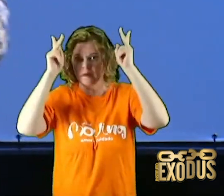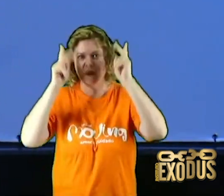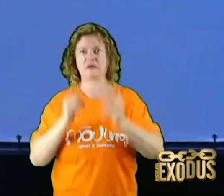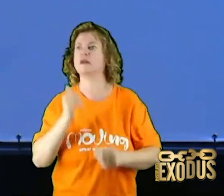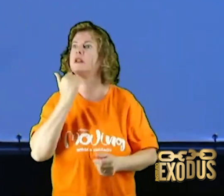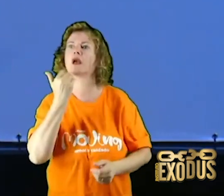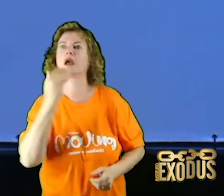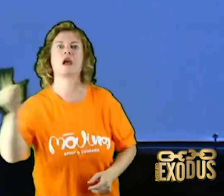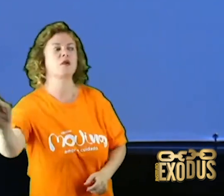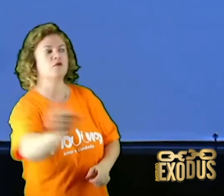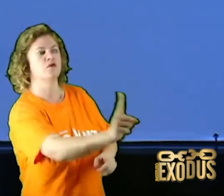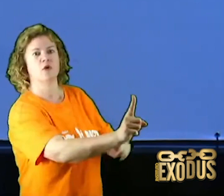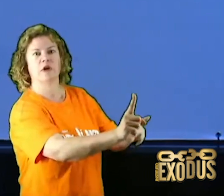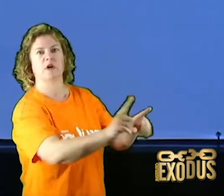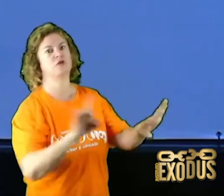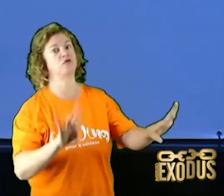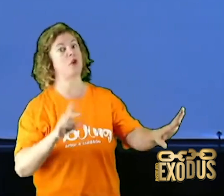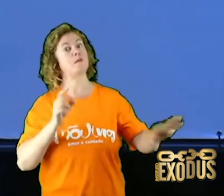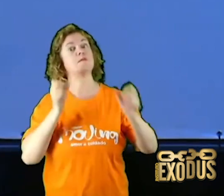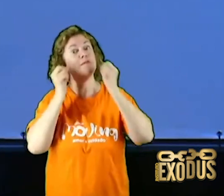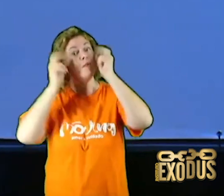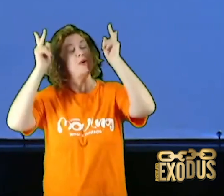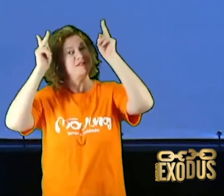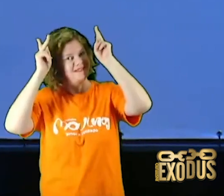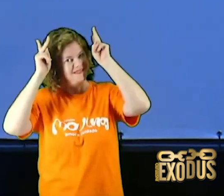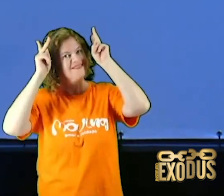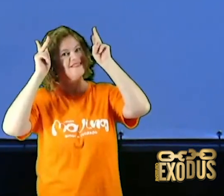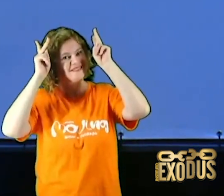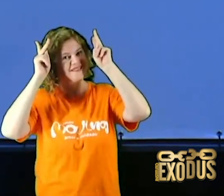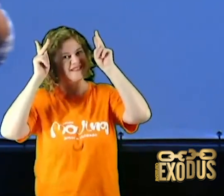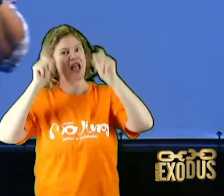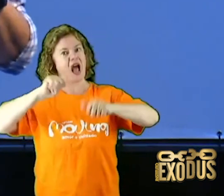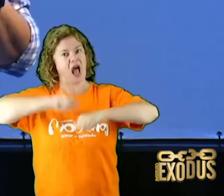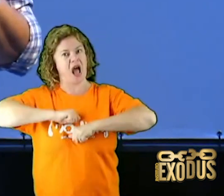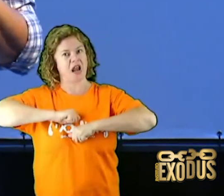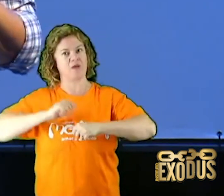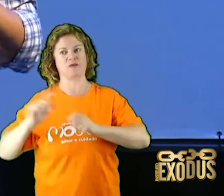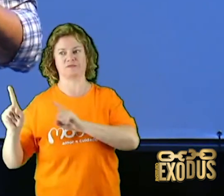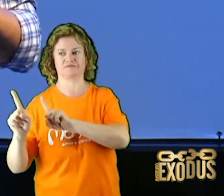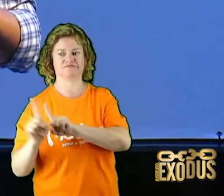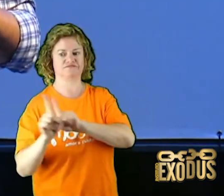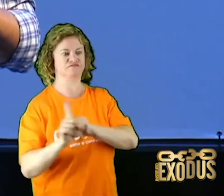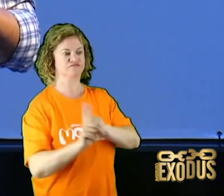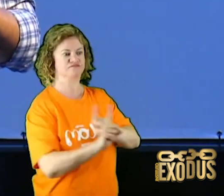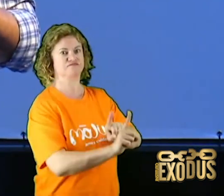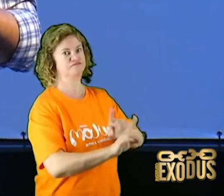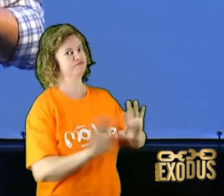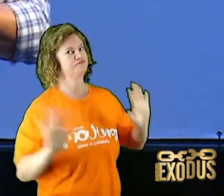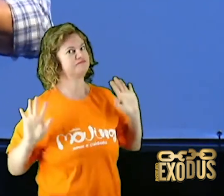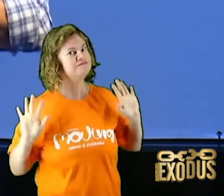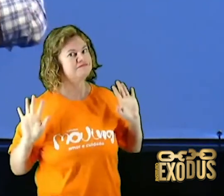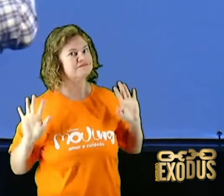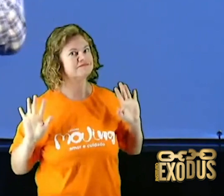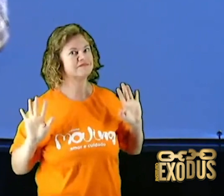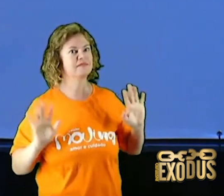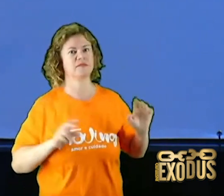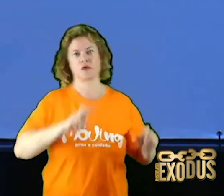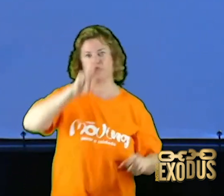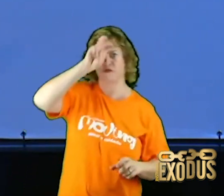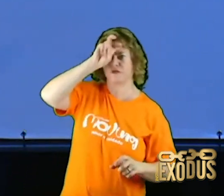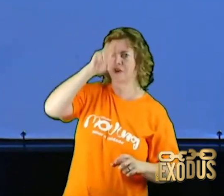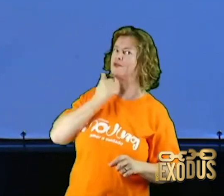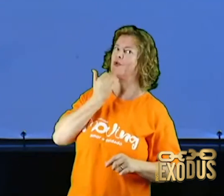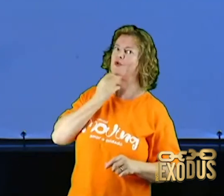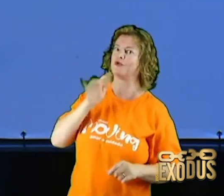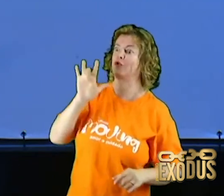ir. Quem foi Moisés. O faraó não conseguiu tocar em Moisés. Deus não levantou